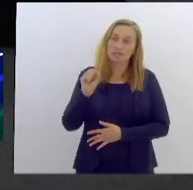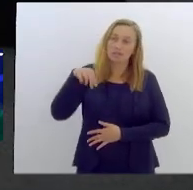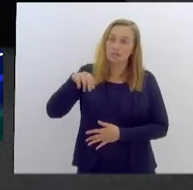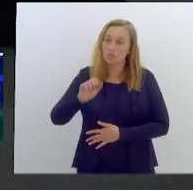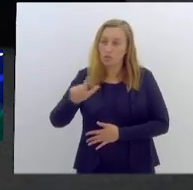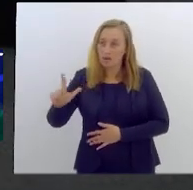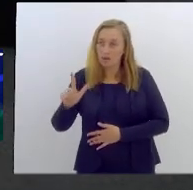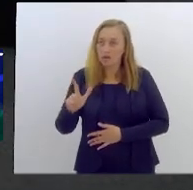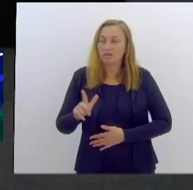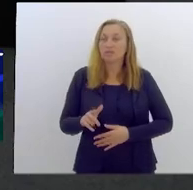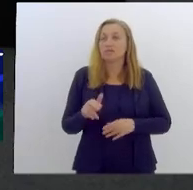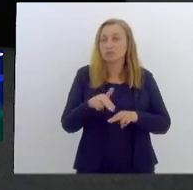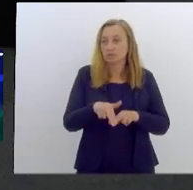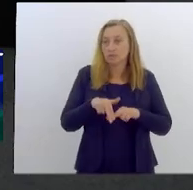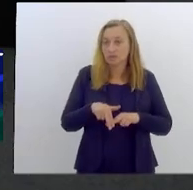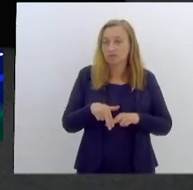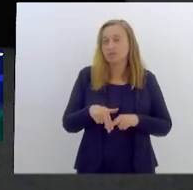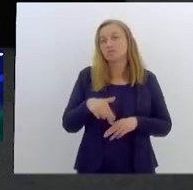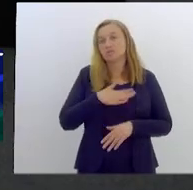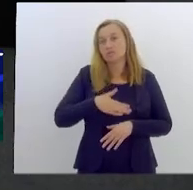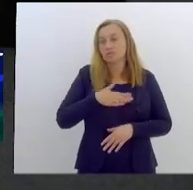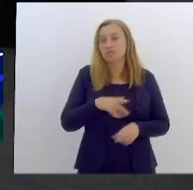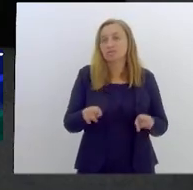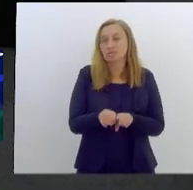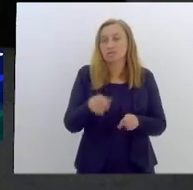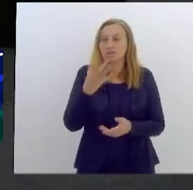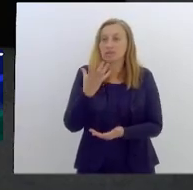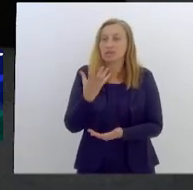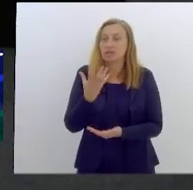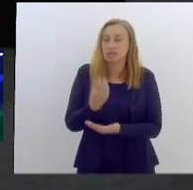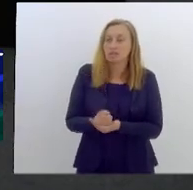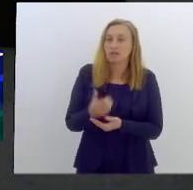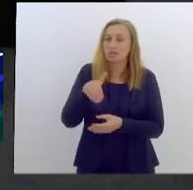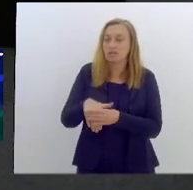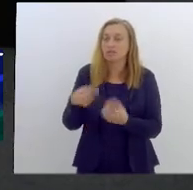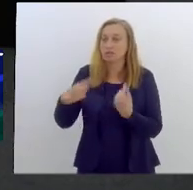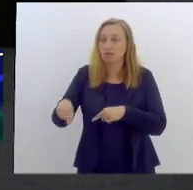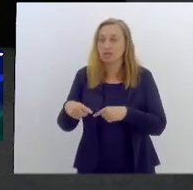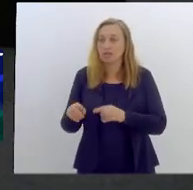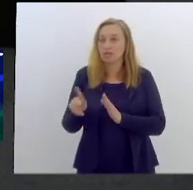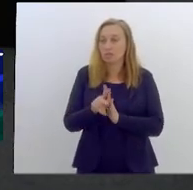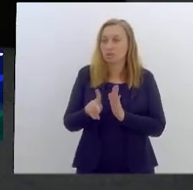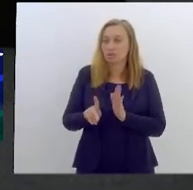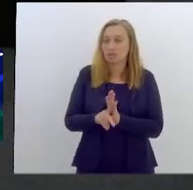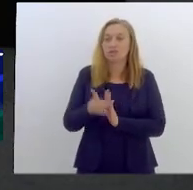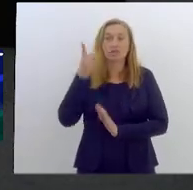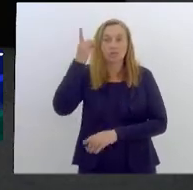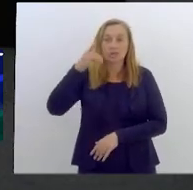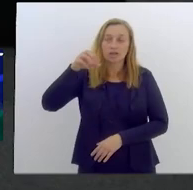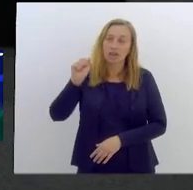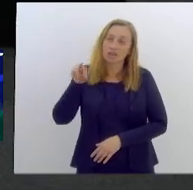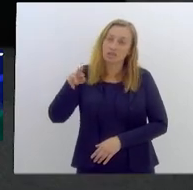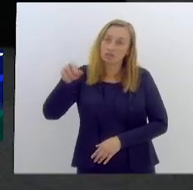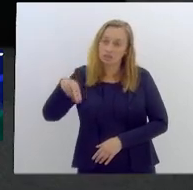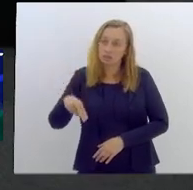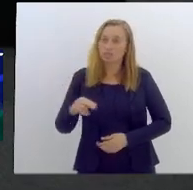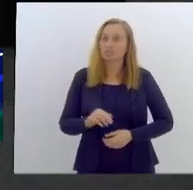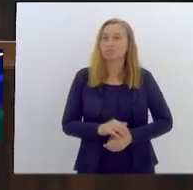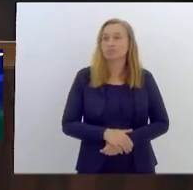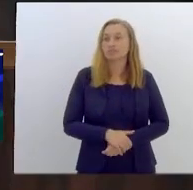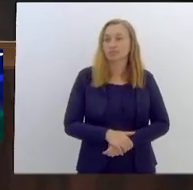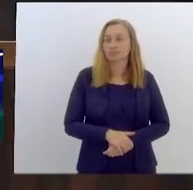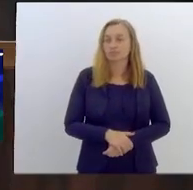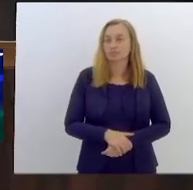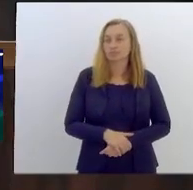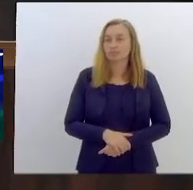Malafaia. E, portanto, gostaria também de registrar o meu voto contrário ao projeto. Deputado voto Anderson Moraes. Registrado. Muito obrigado, presidente. Deputado Anderson